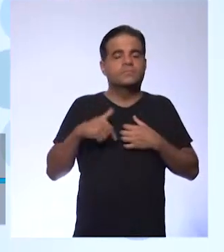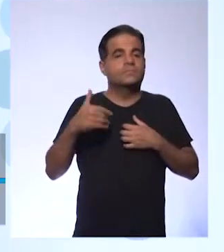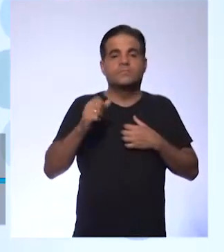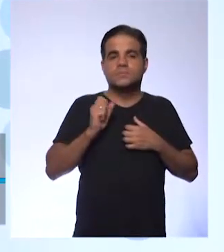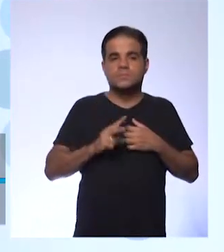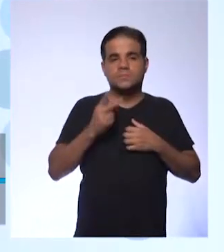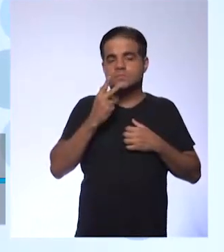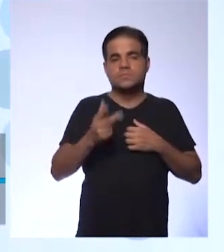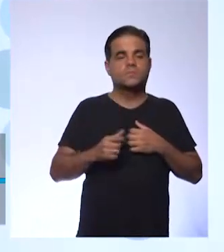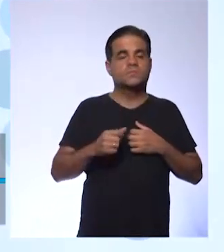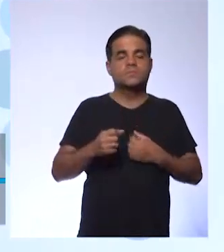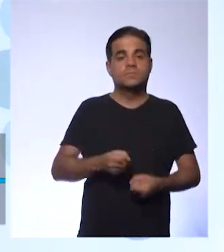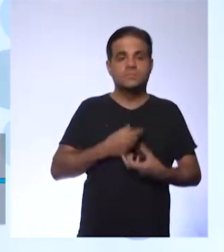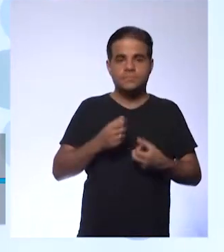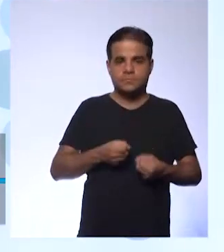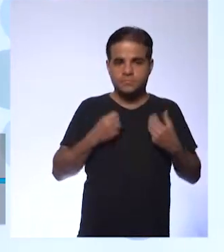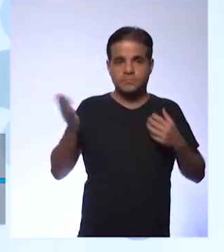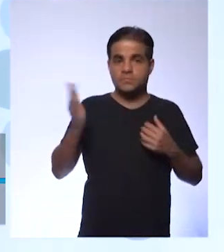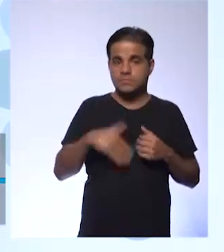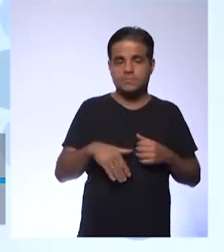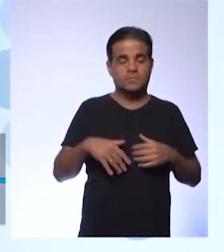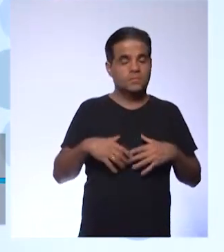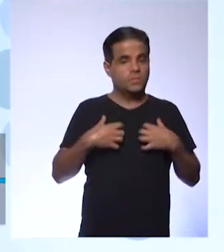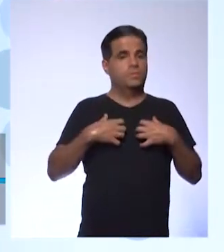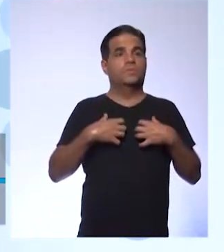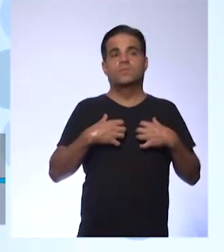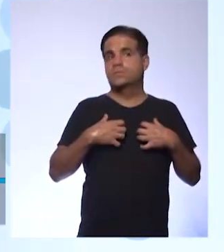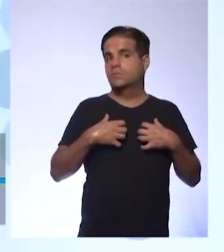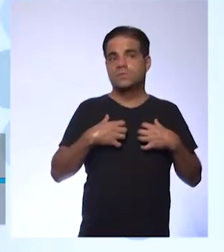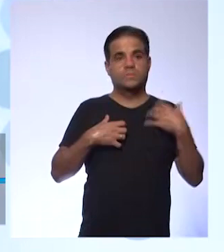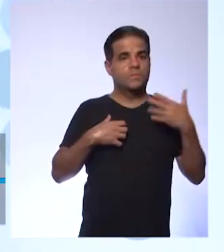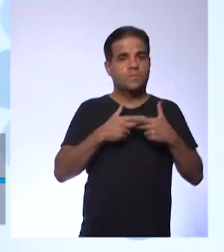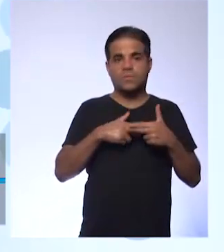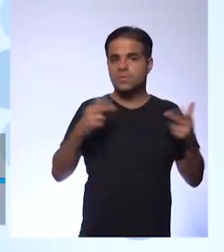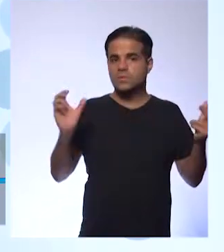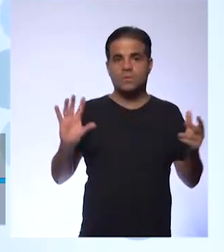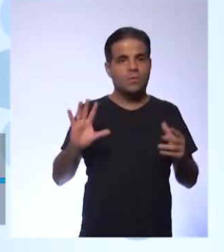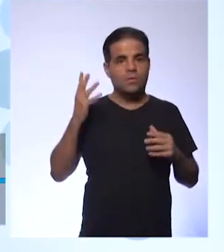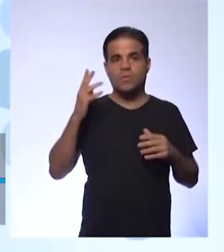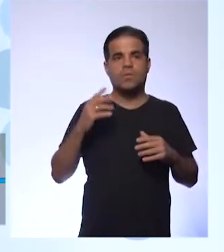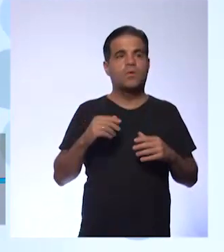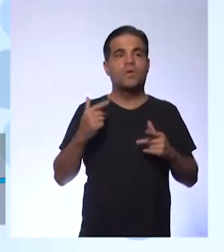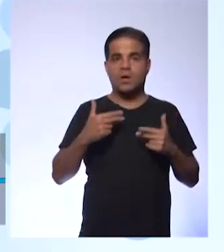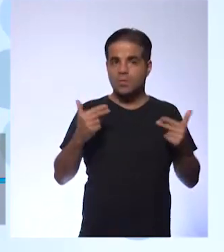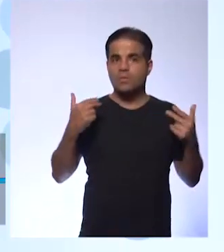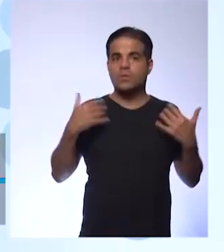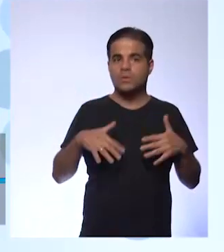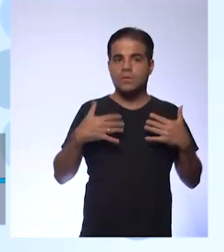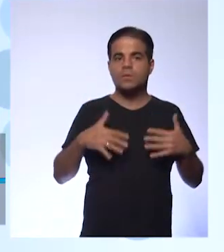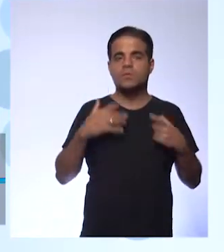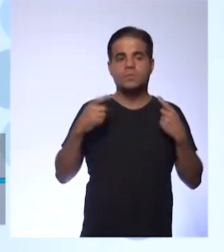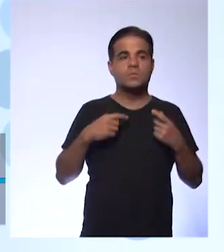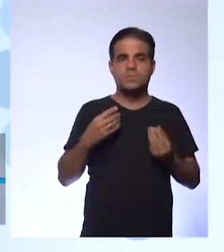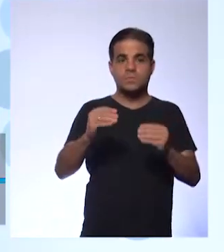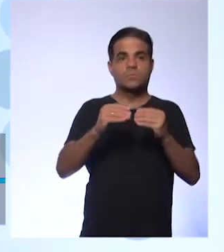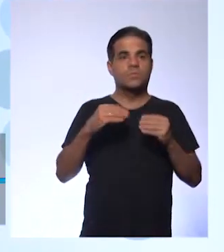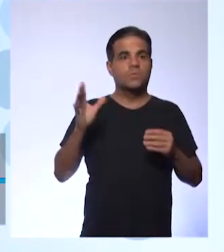que eu falava um verso, vinha um suspense ali, um drama. E, nossa, aquilo é um drama. E vocês